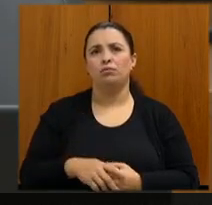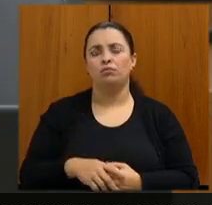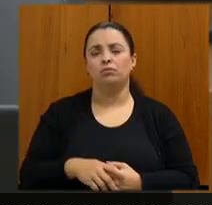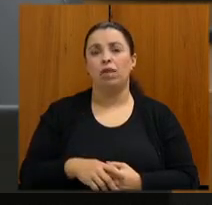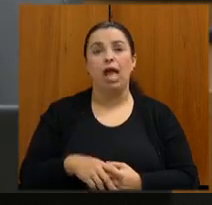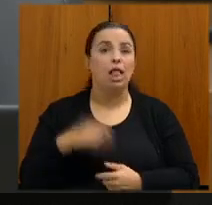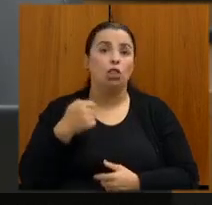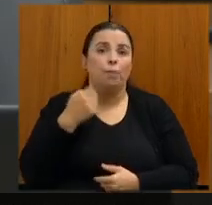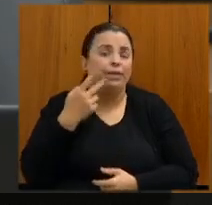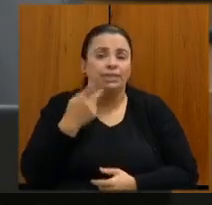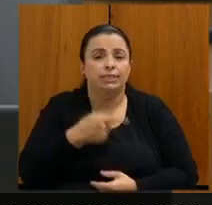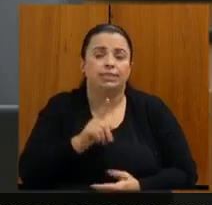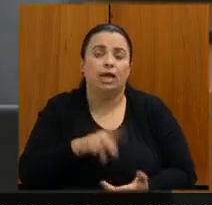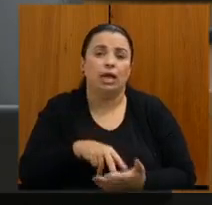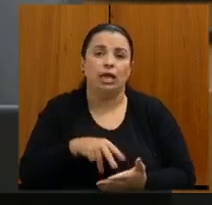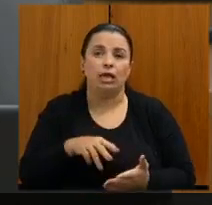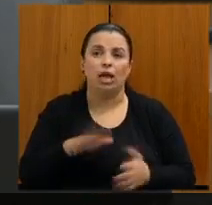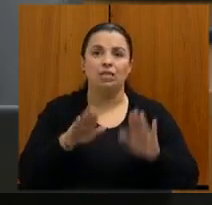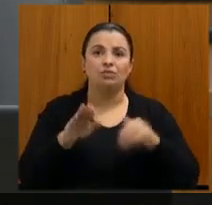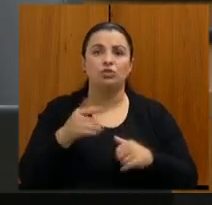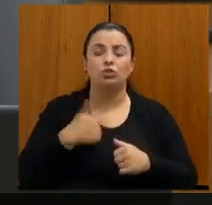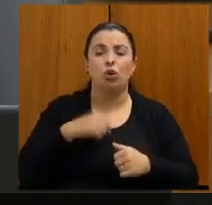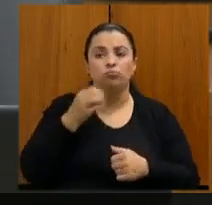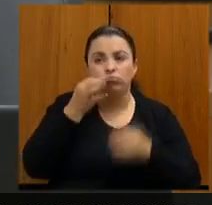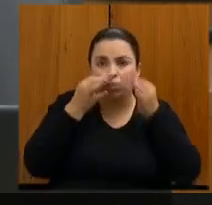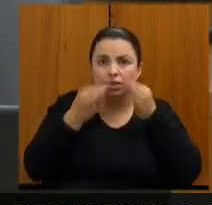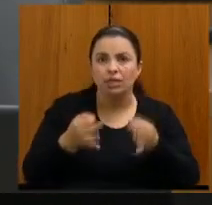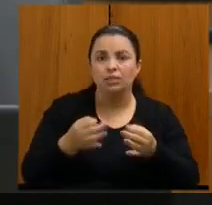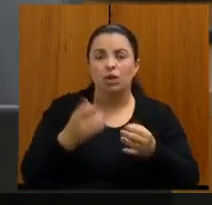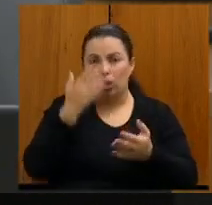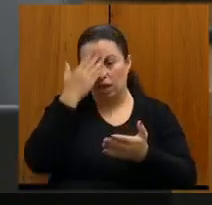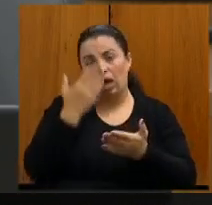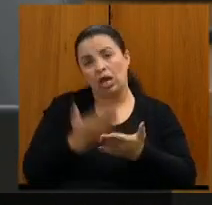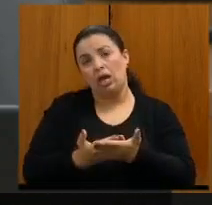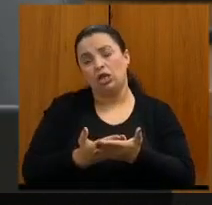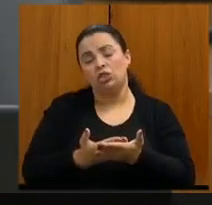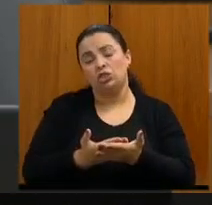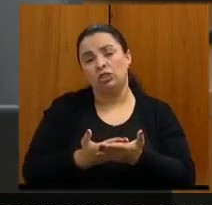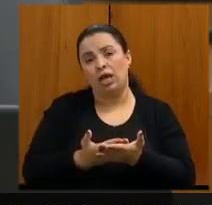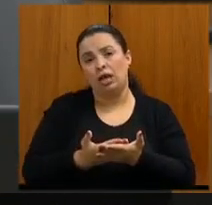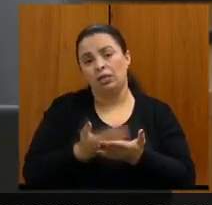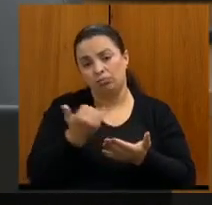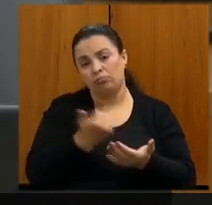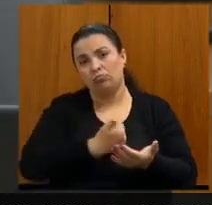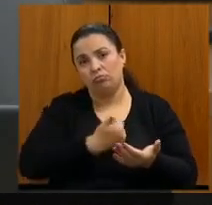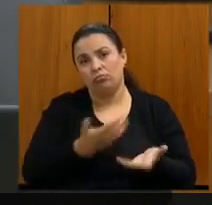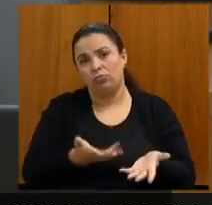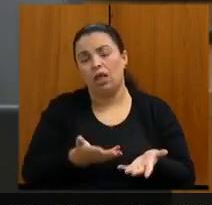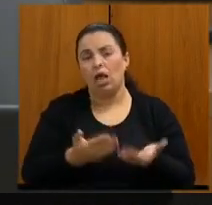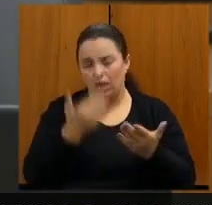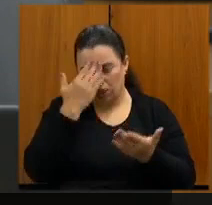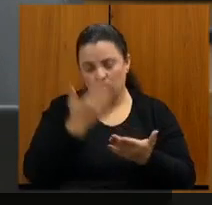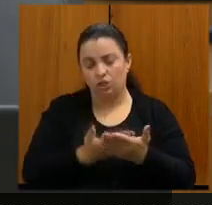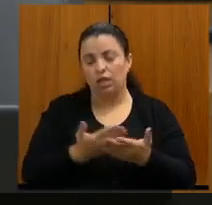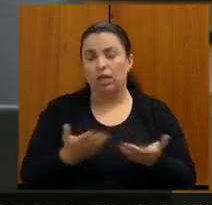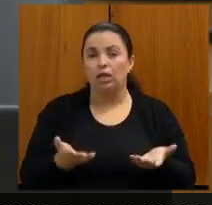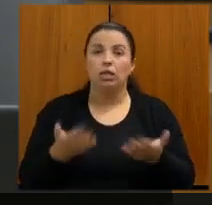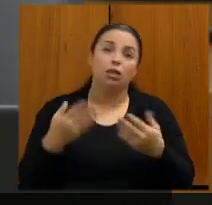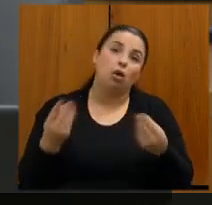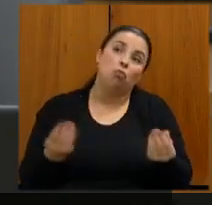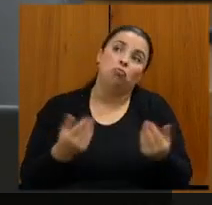acho que tem umas coisas que às vezes é só se eu vir mesmo e Crer no que é dito então não há que se dizer